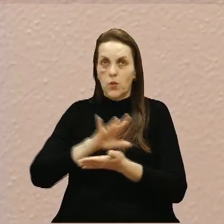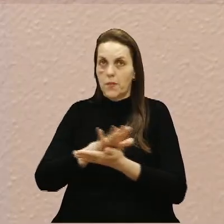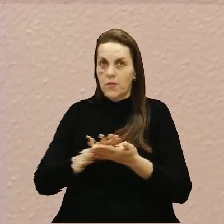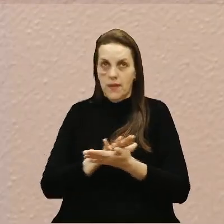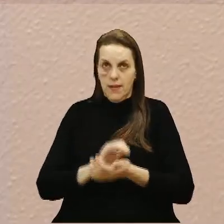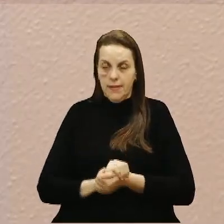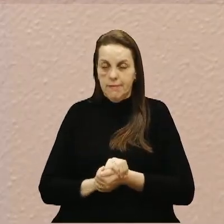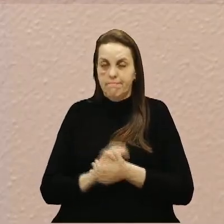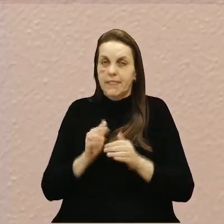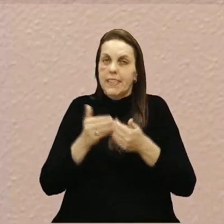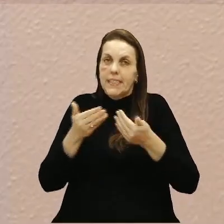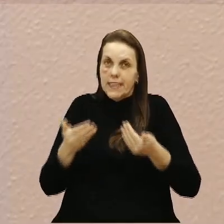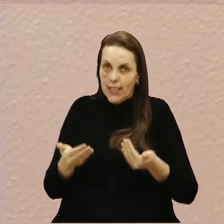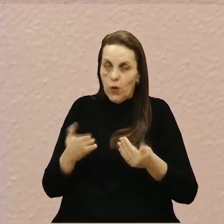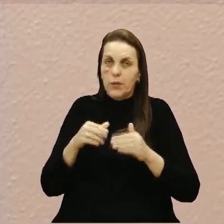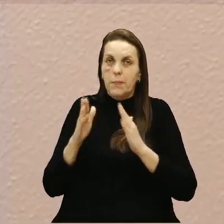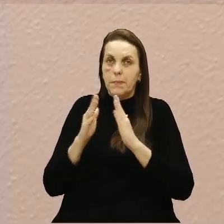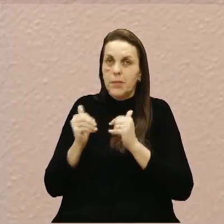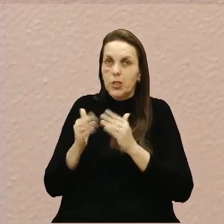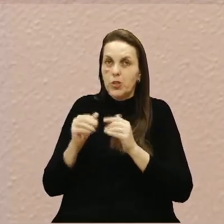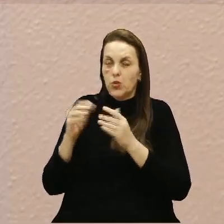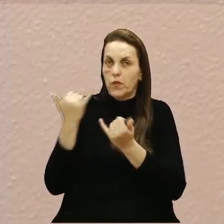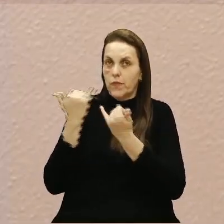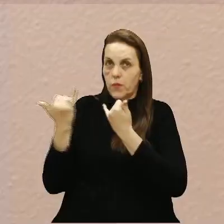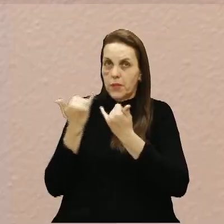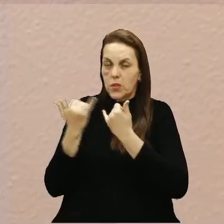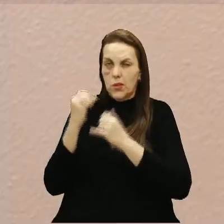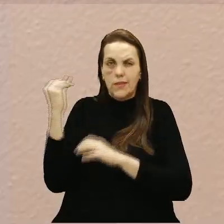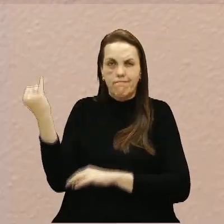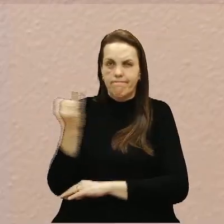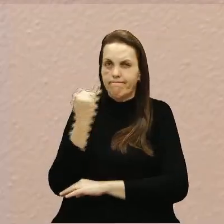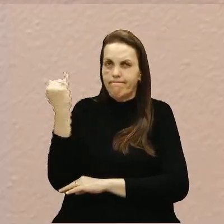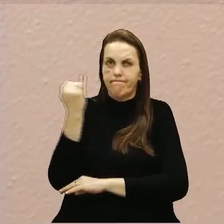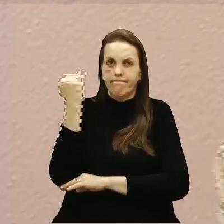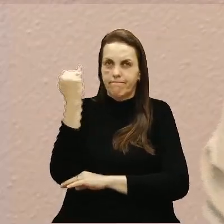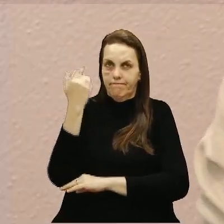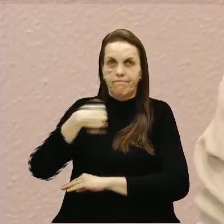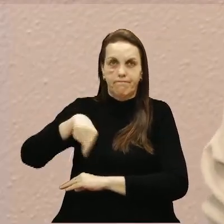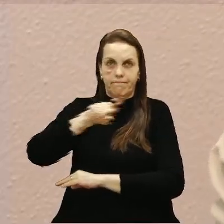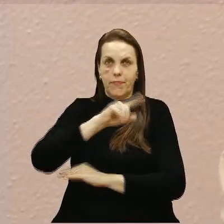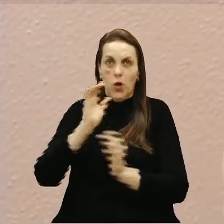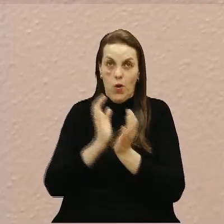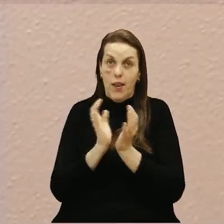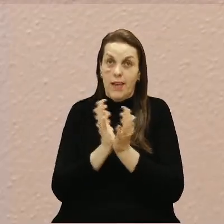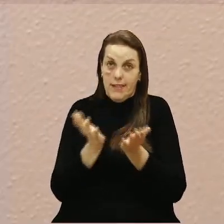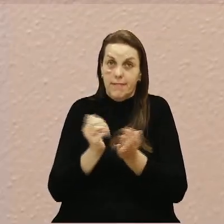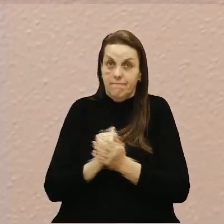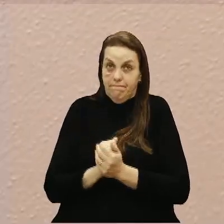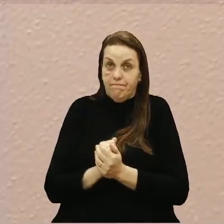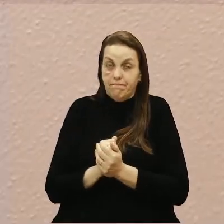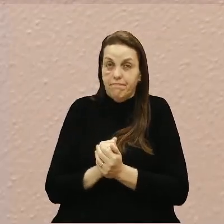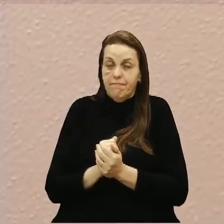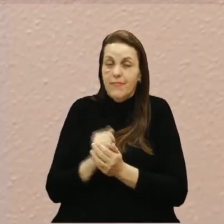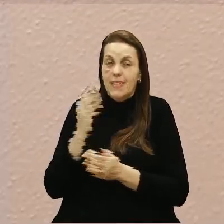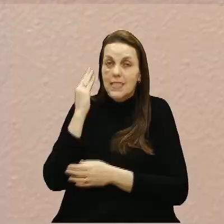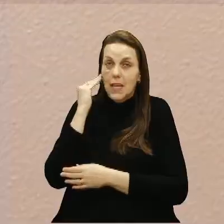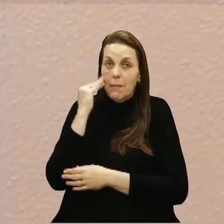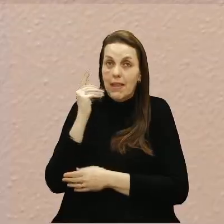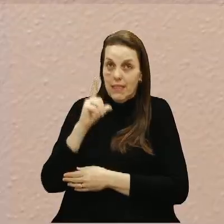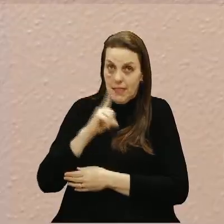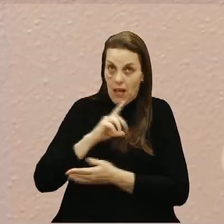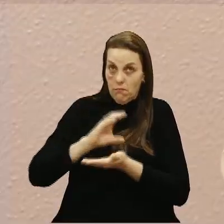Portanto, o que está nesse pedido de informação é importantíssimo, nobres colegas. Nós precisamos saber se há o recurso